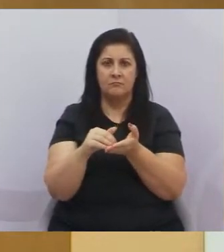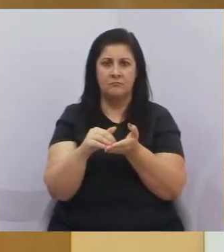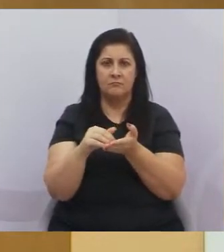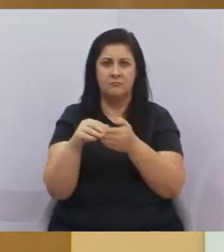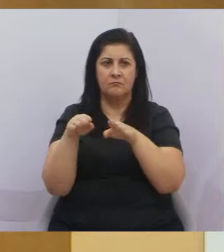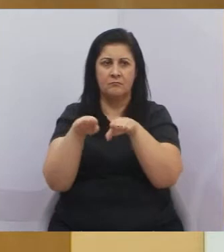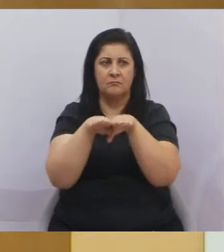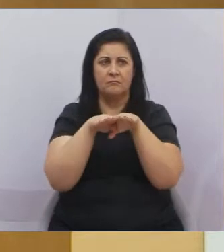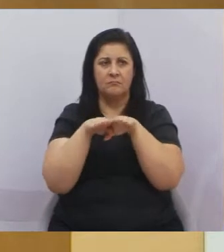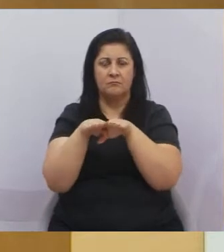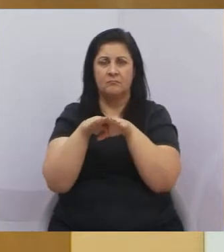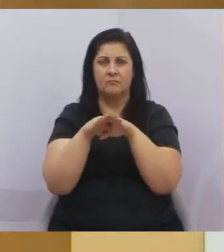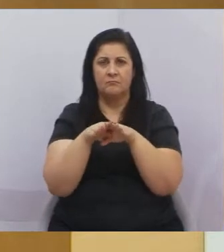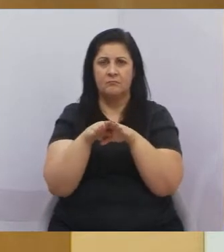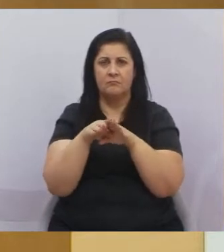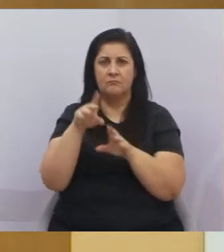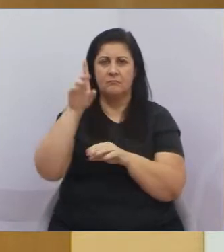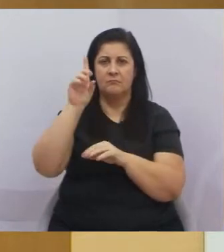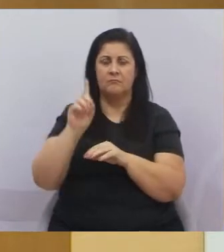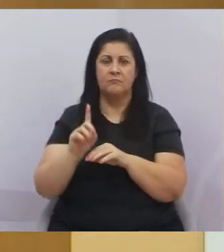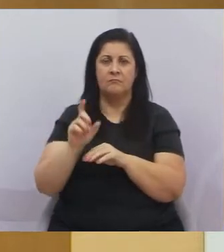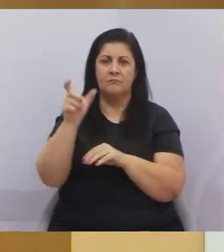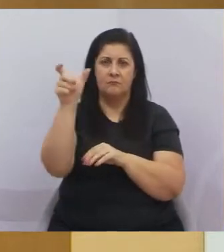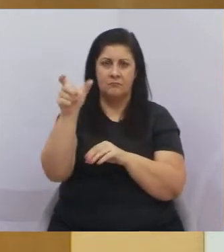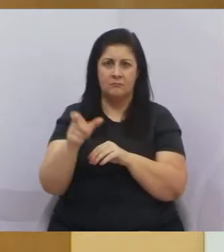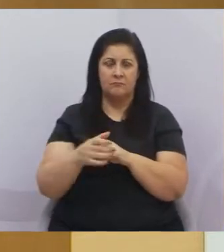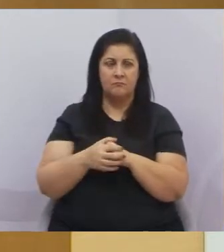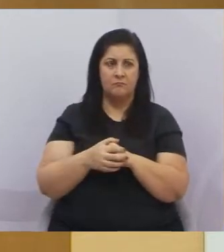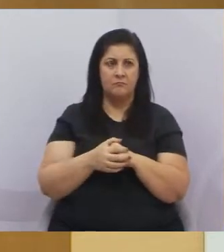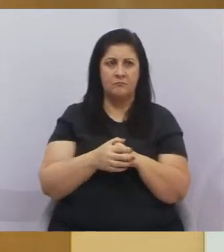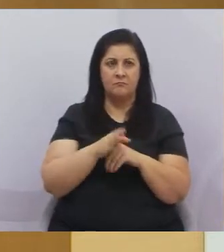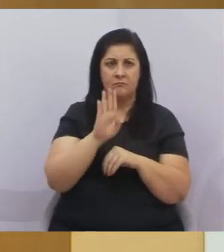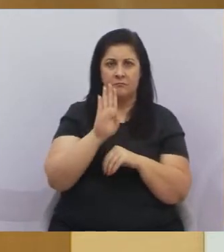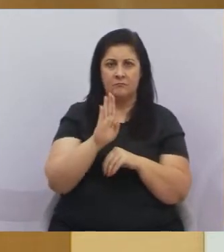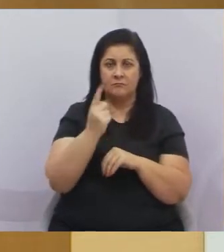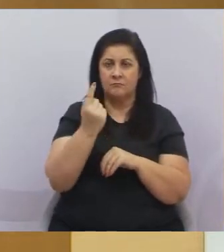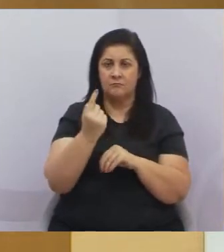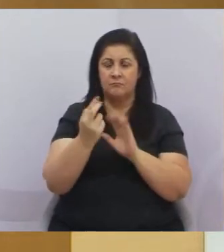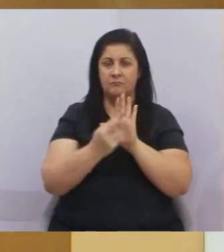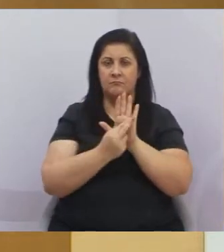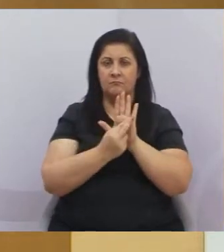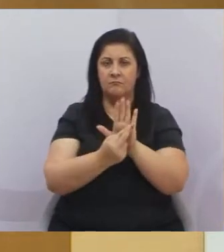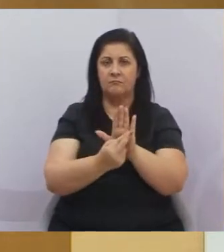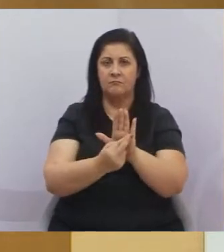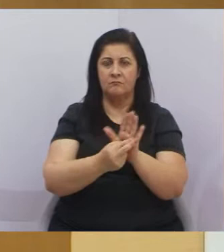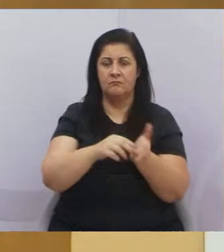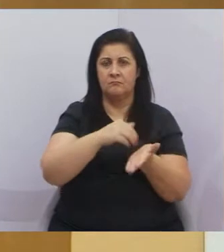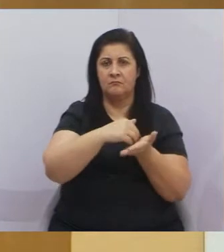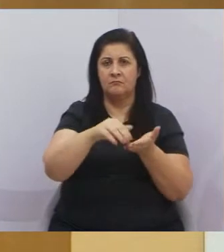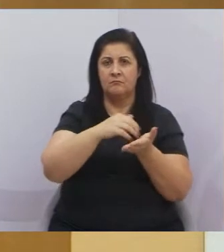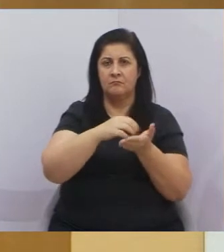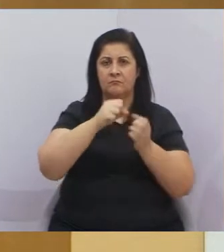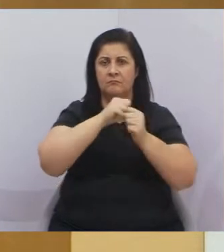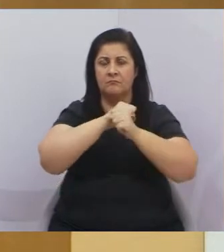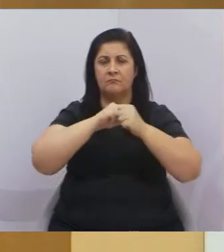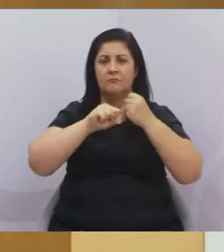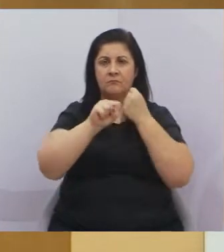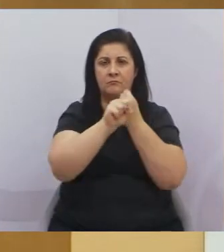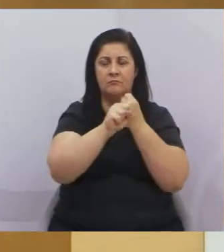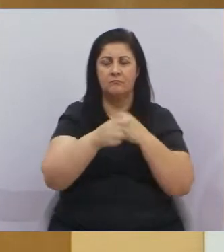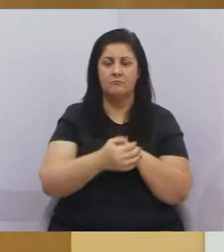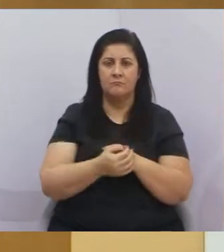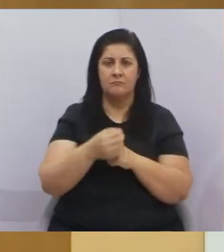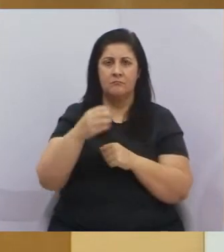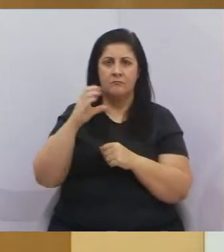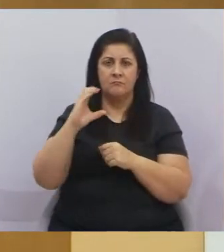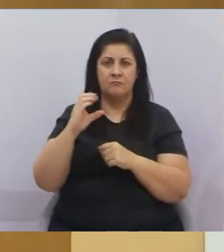de Direitos Humanos. B. Um representante da Secretaria de Assistência Social. C. Um representante